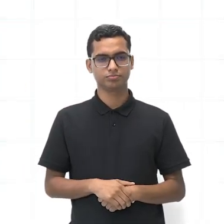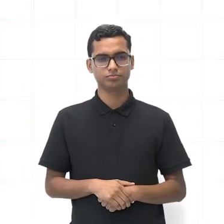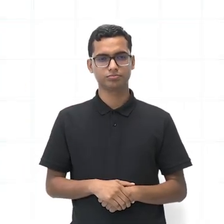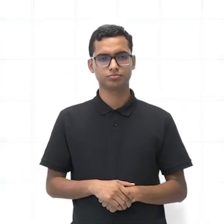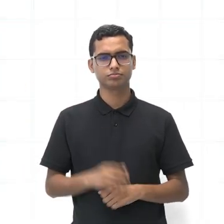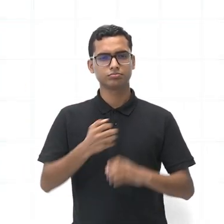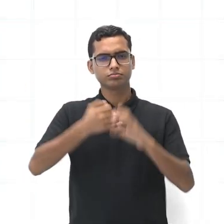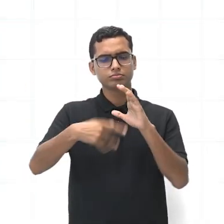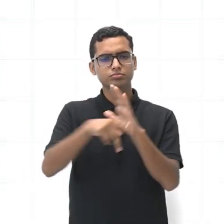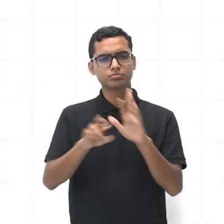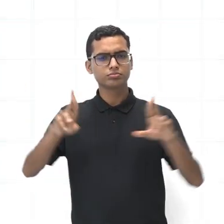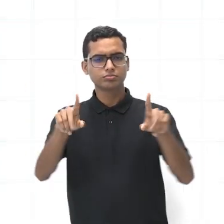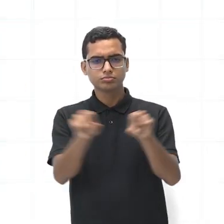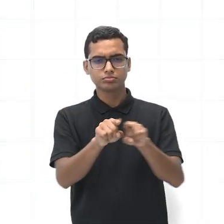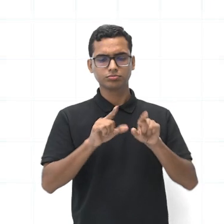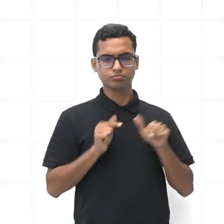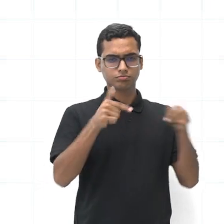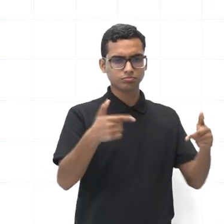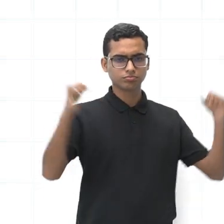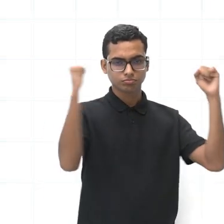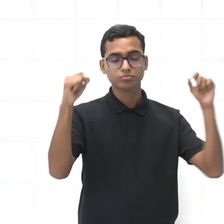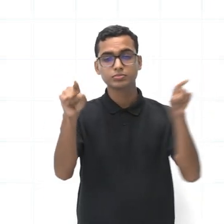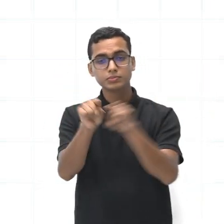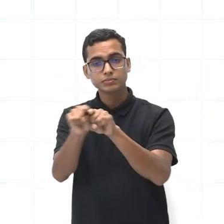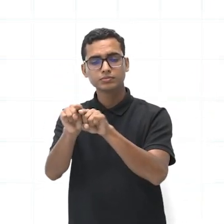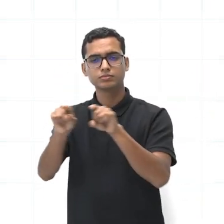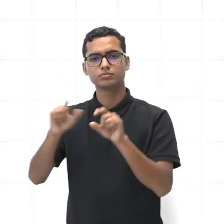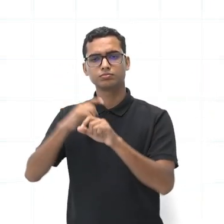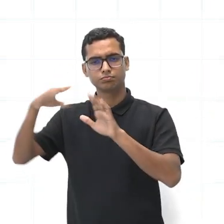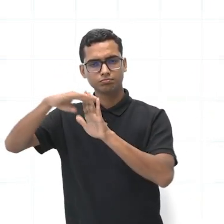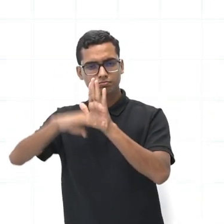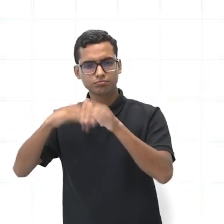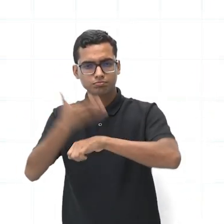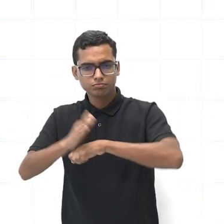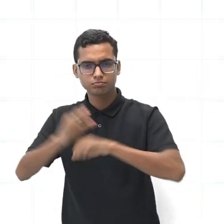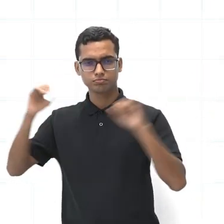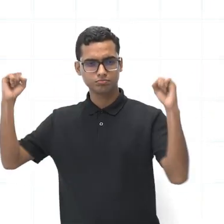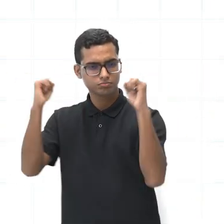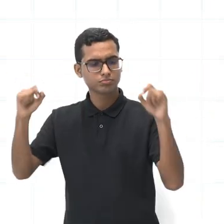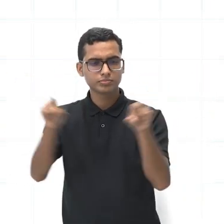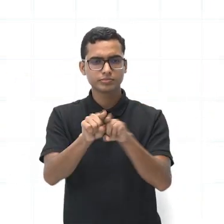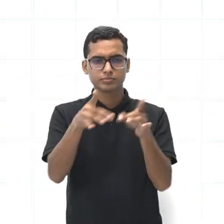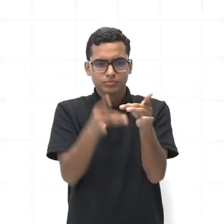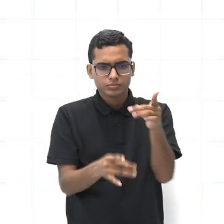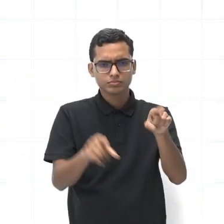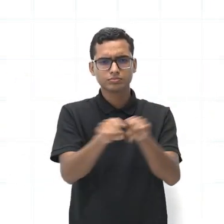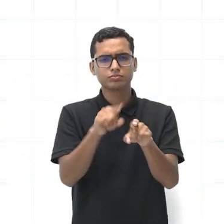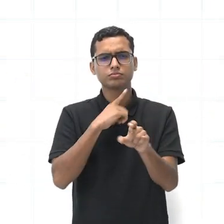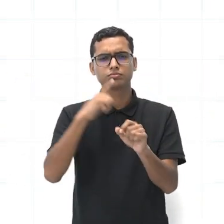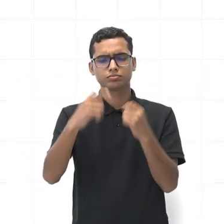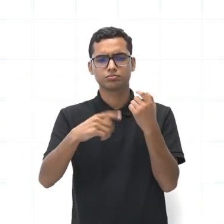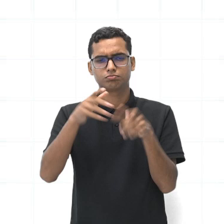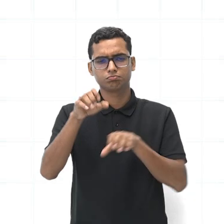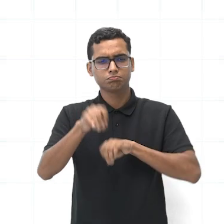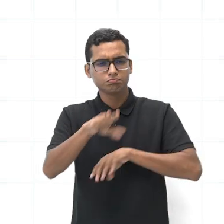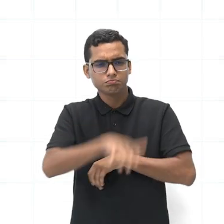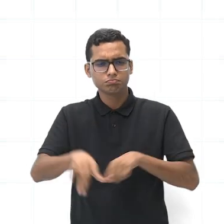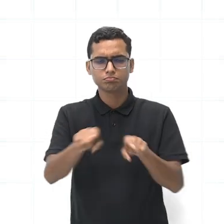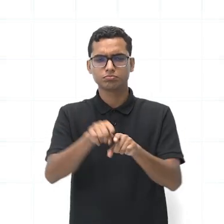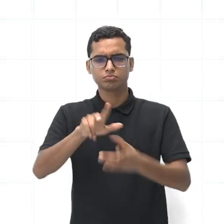sobre a diferença entre atividade física e exercício físico. Por detalhamento, vamos explorar um pouco aí sobre a